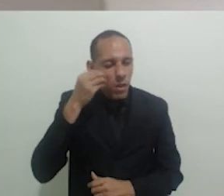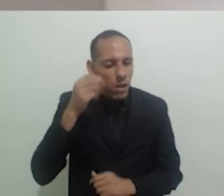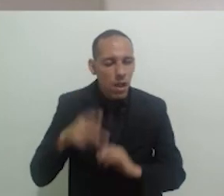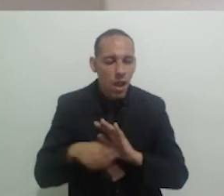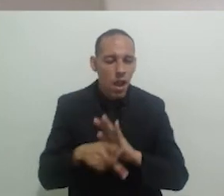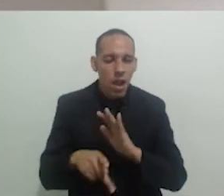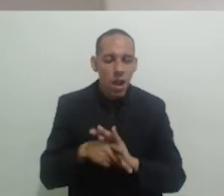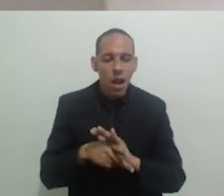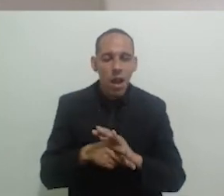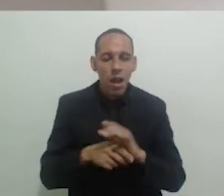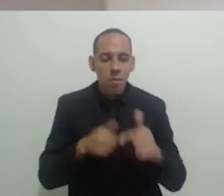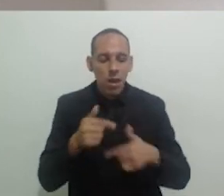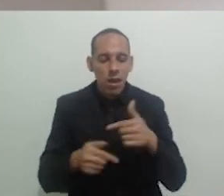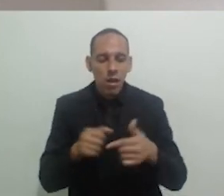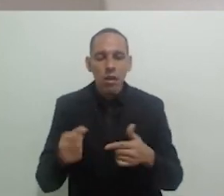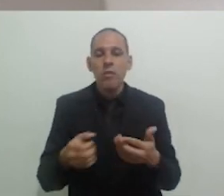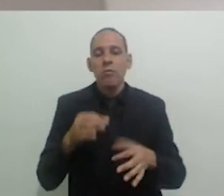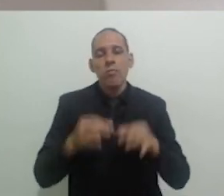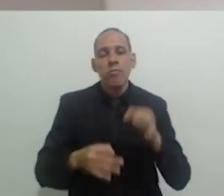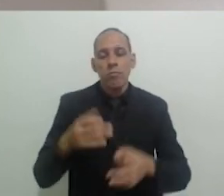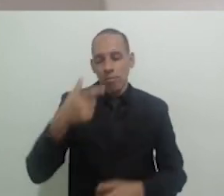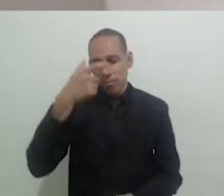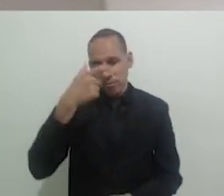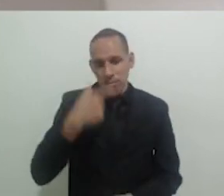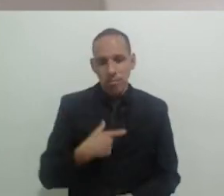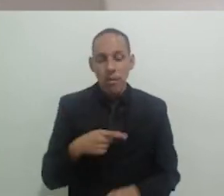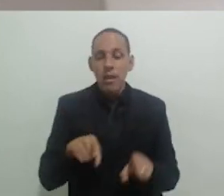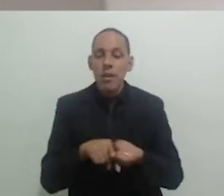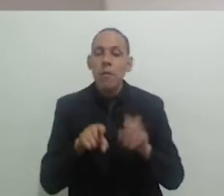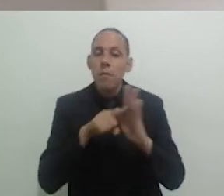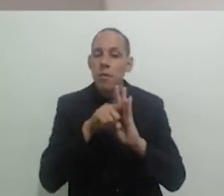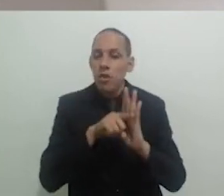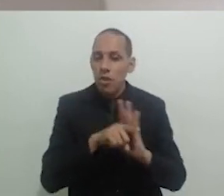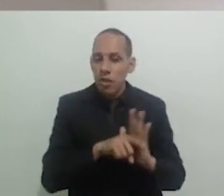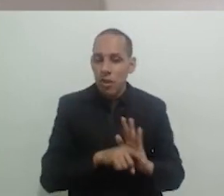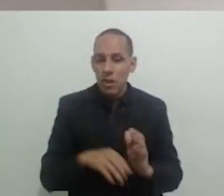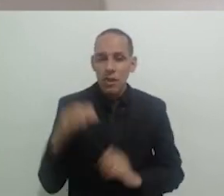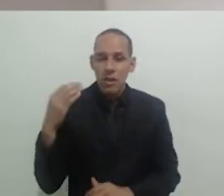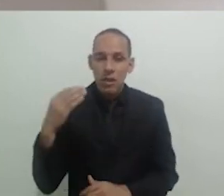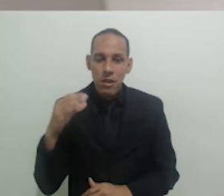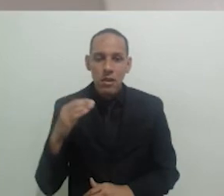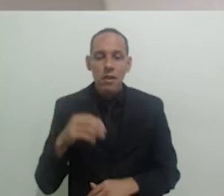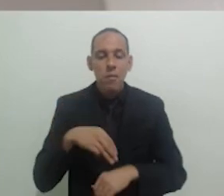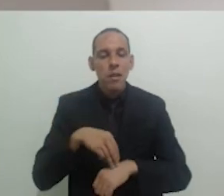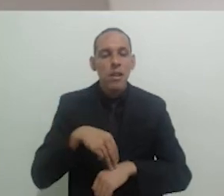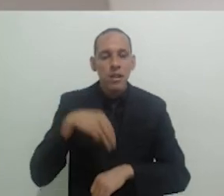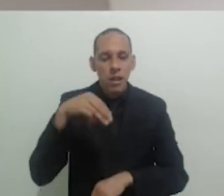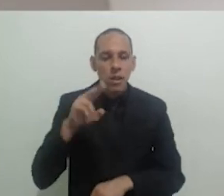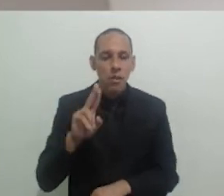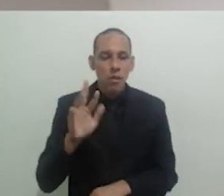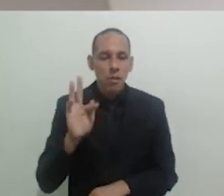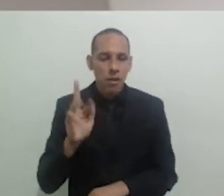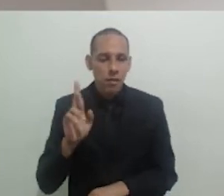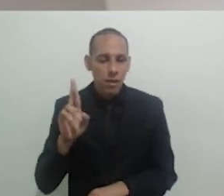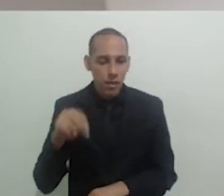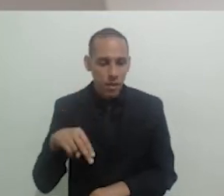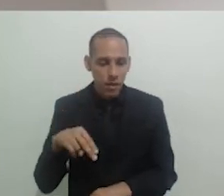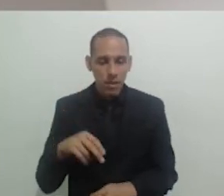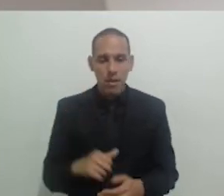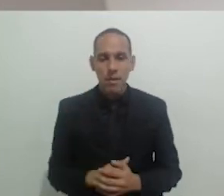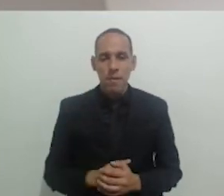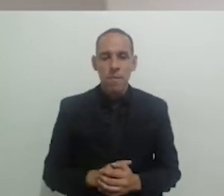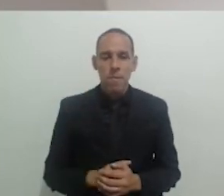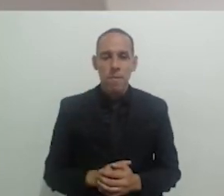deste signatário e de pesquisas científicas no mestrado em Direito Constitucional pela UFRN, a realizar-se no dia 7 de abril